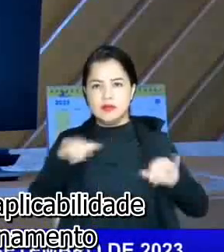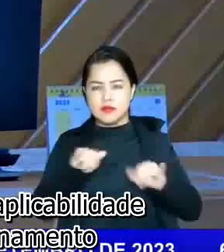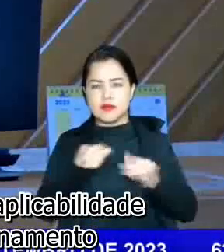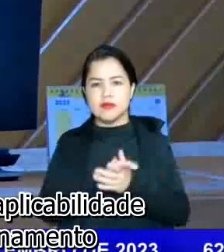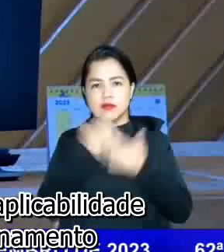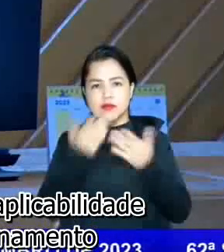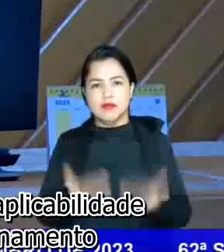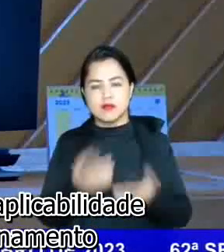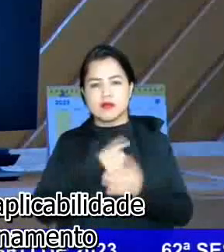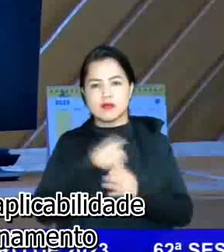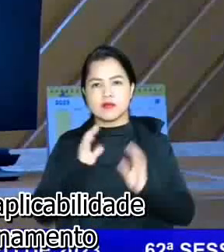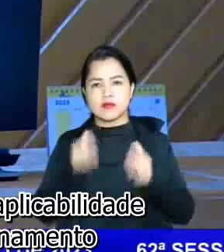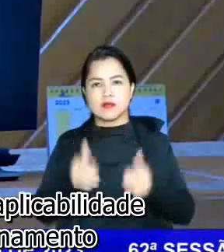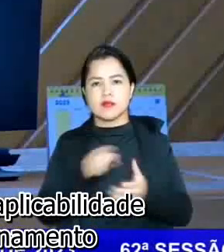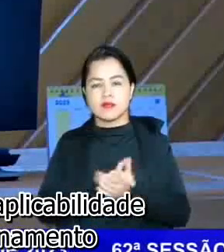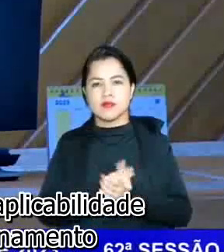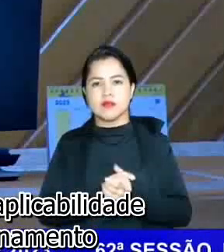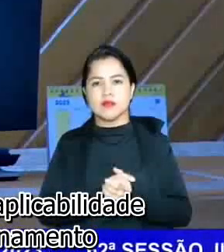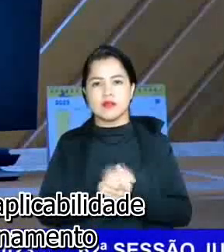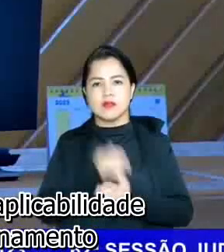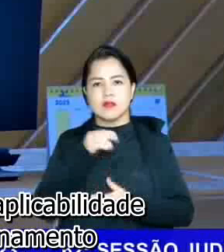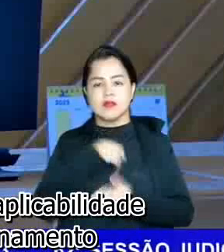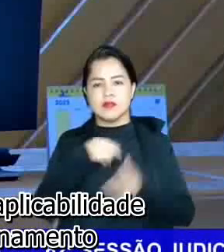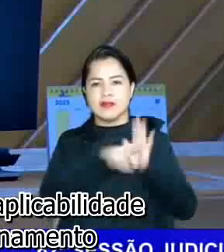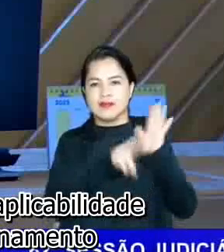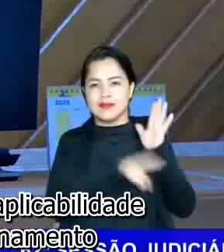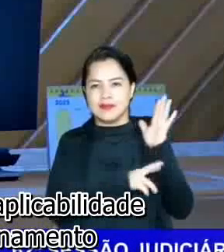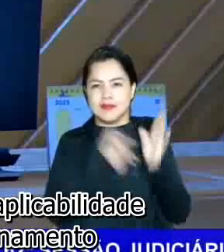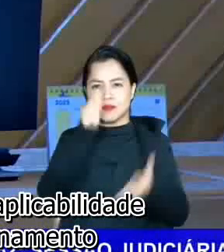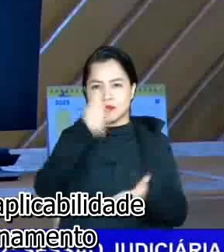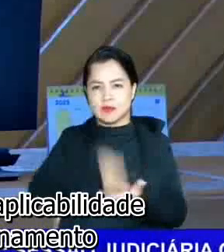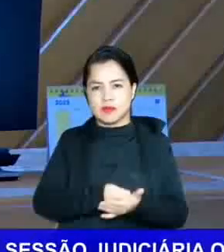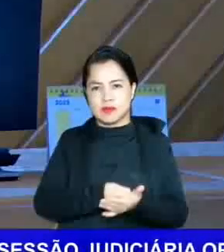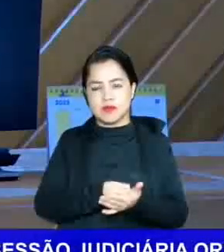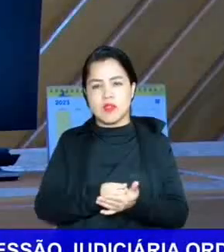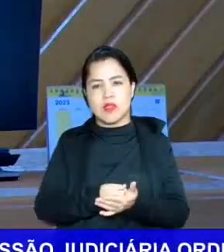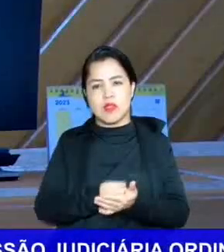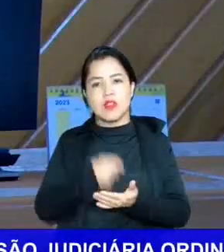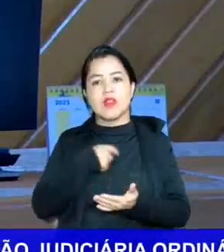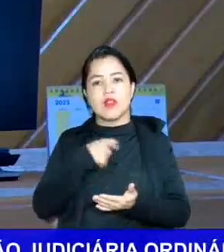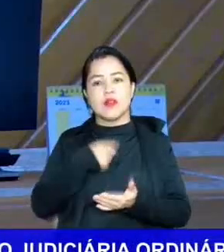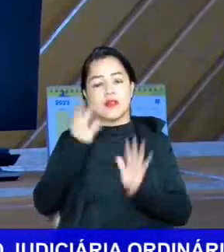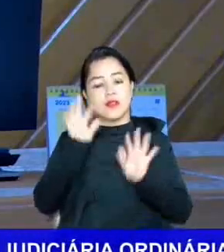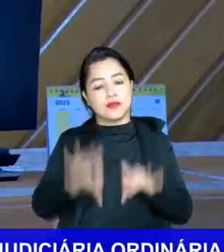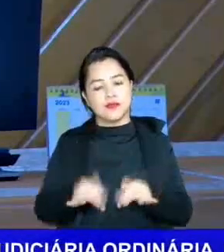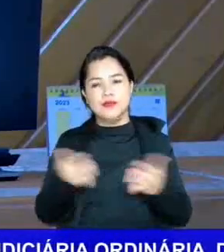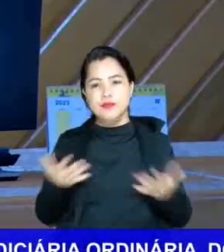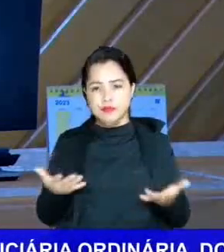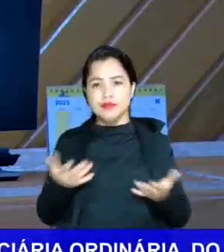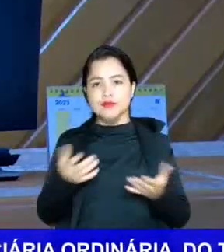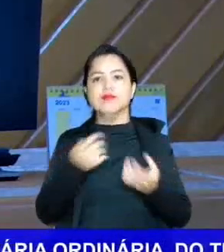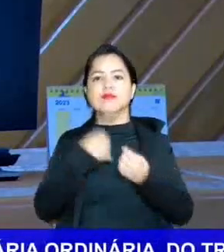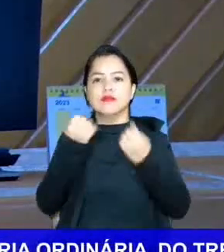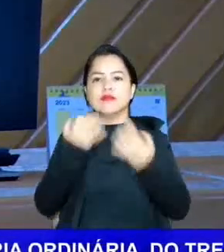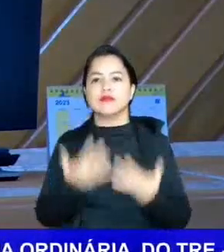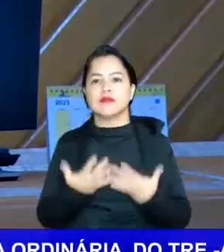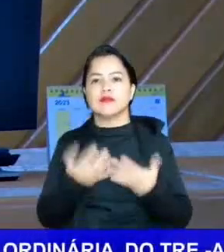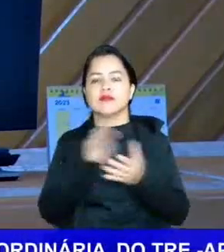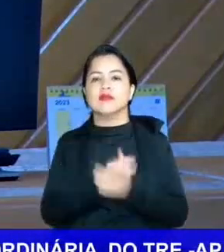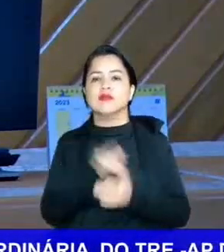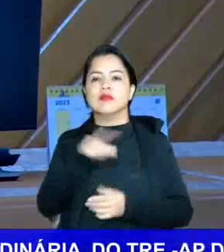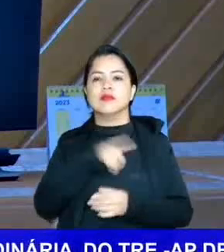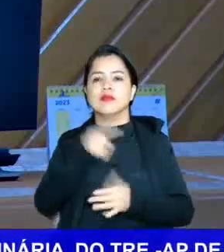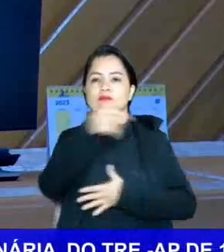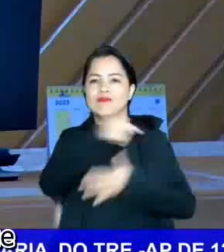respeito da aplicabilidade dessa norma nesse gasto, para fim de pré-questionamento. Enfim, em síntese,